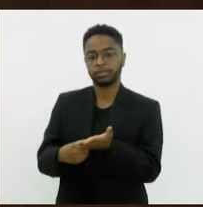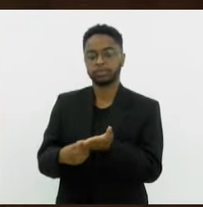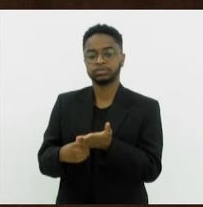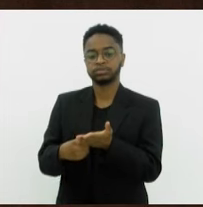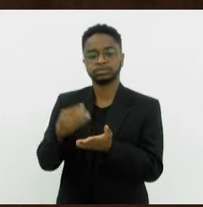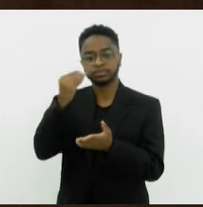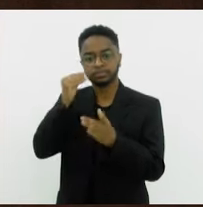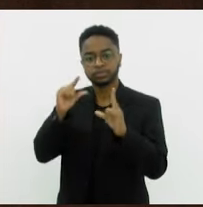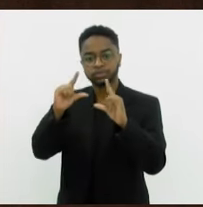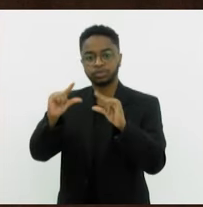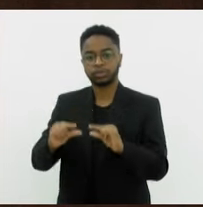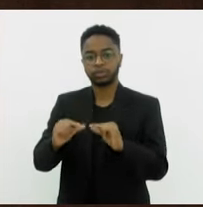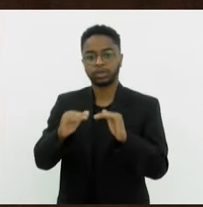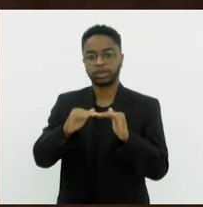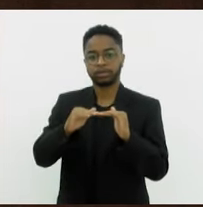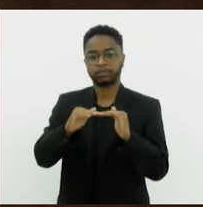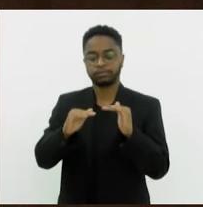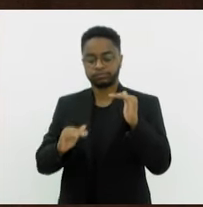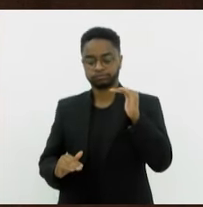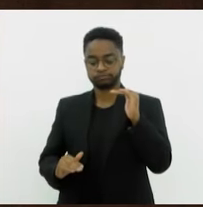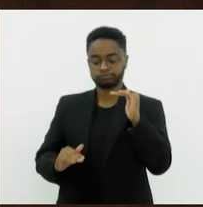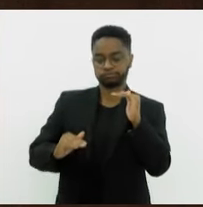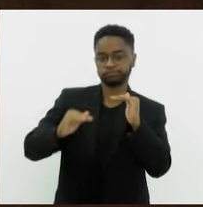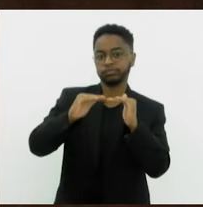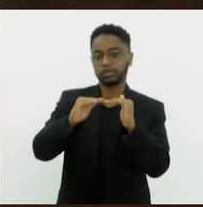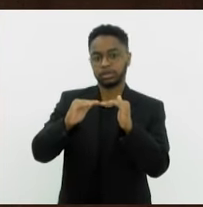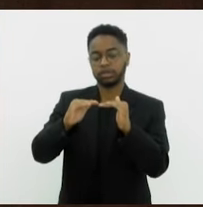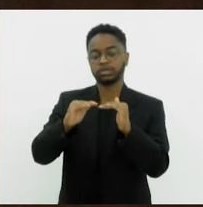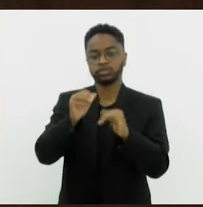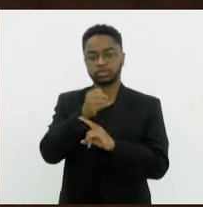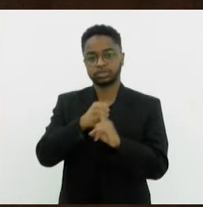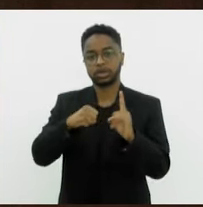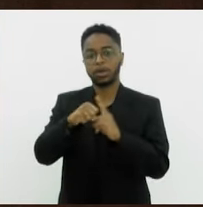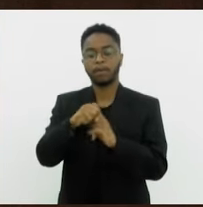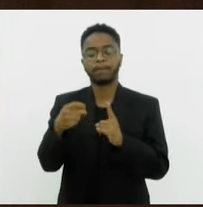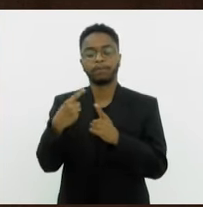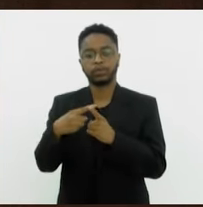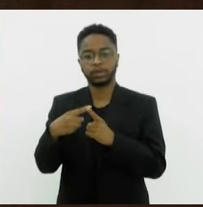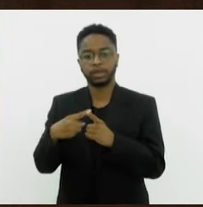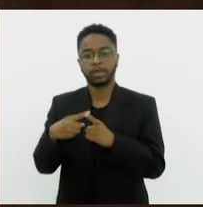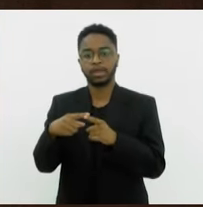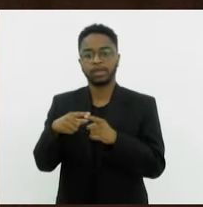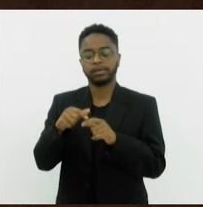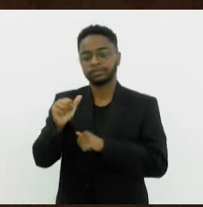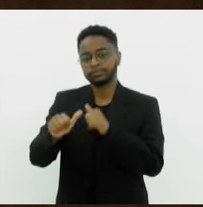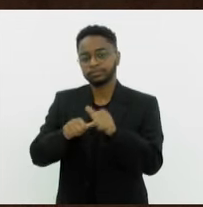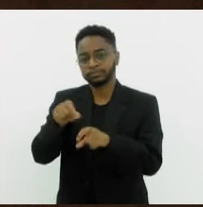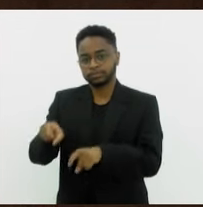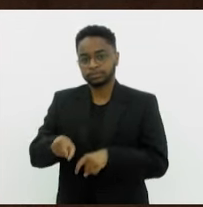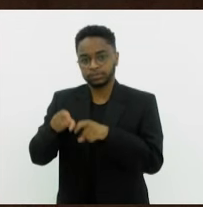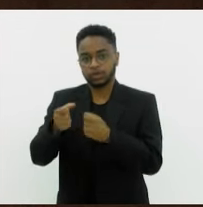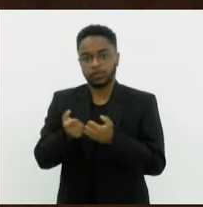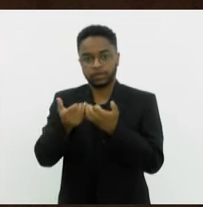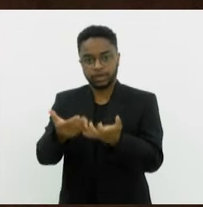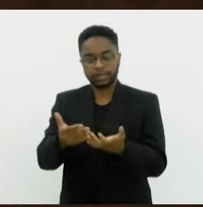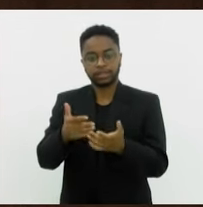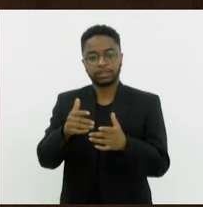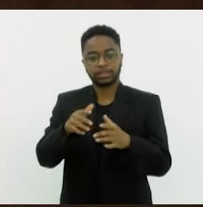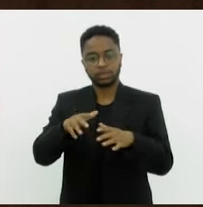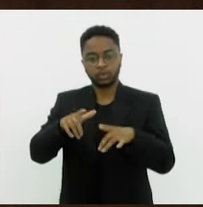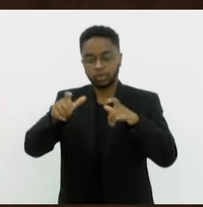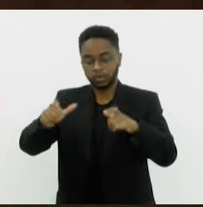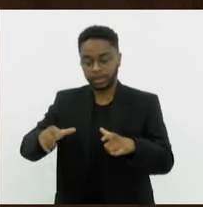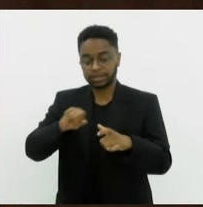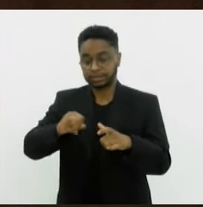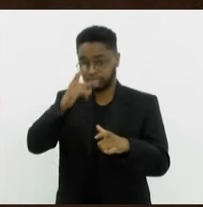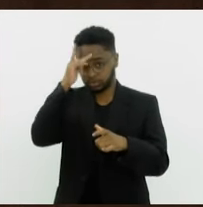das desigualdades sociais, porque a reforma agrária é isso, é garantir terra para quem quer trabalhar, é garantir comida barata na mesa de quem